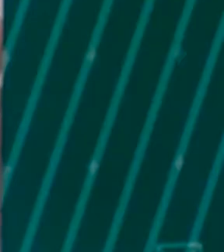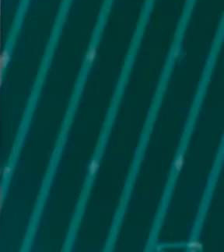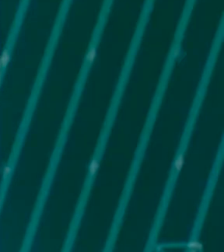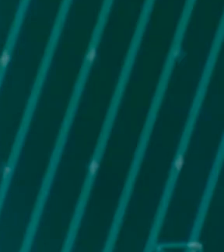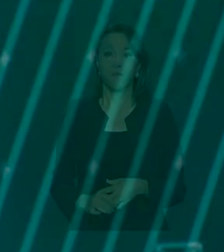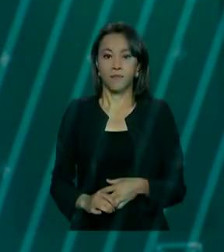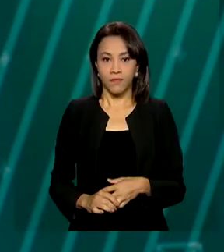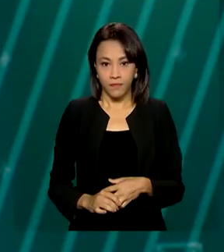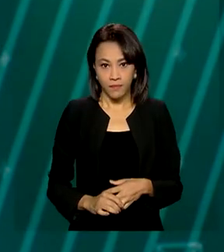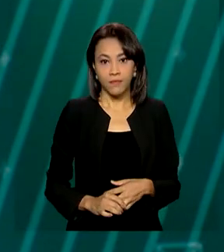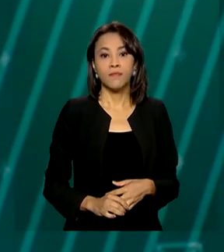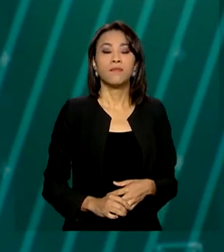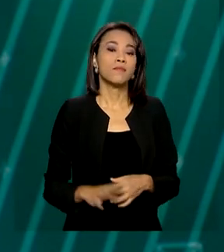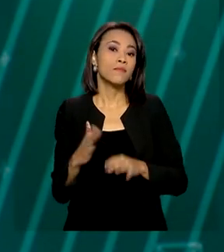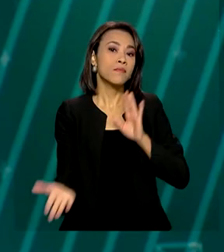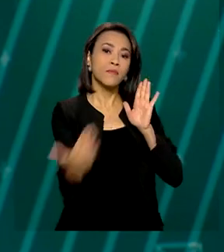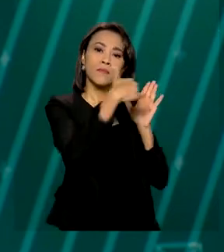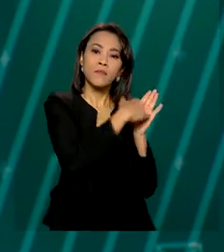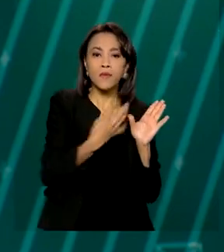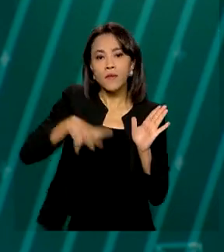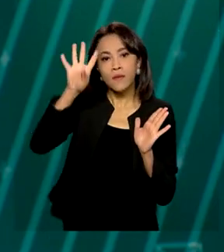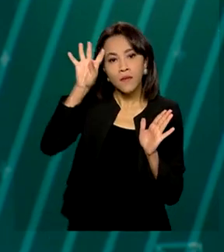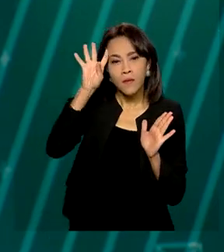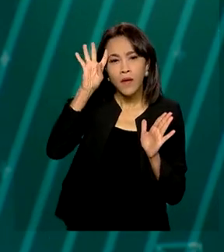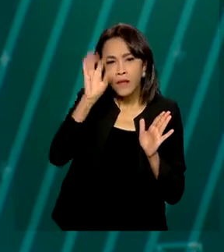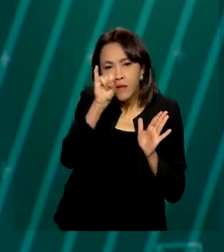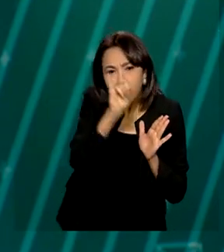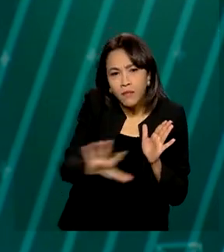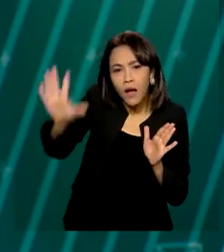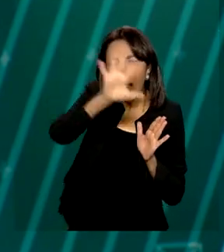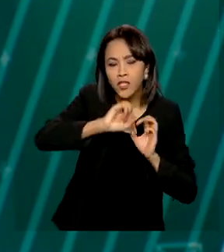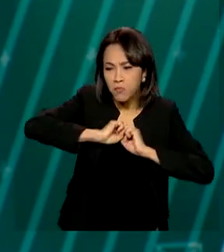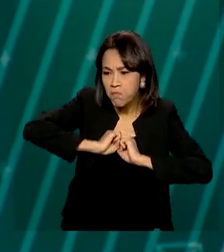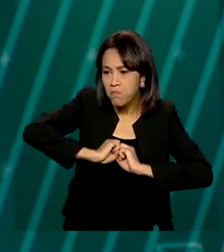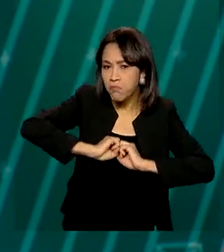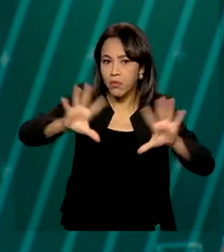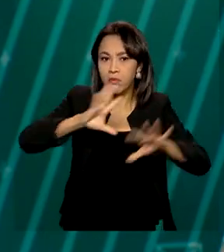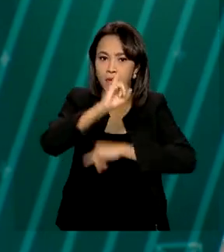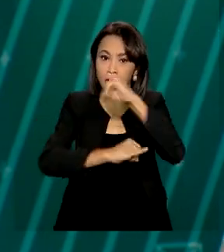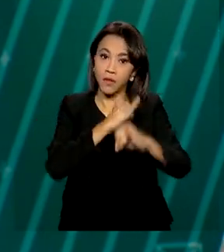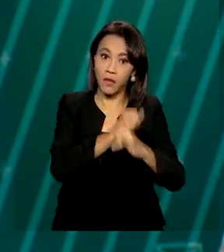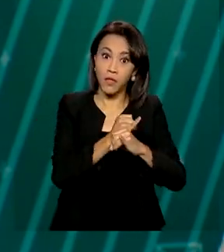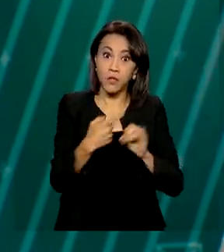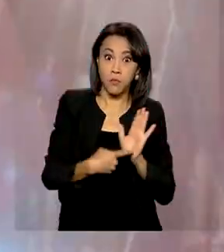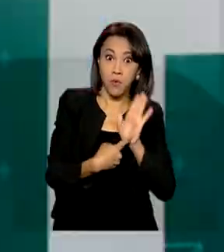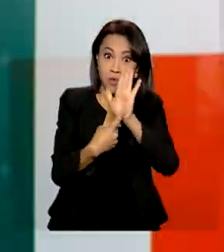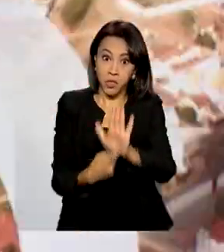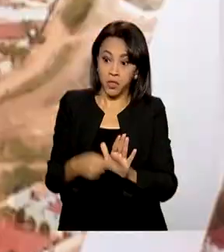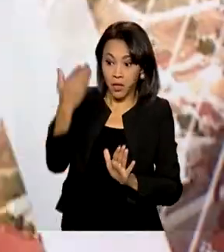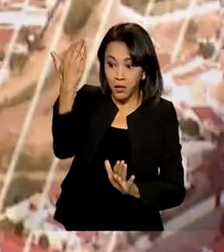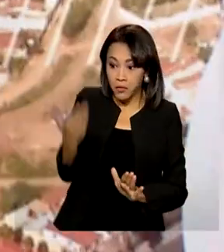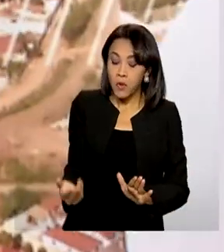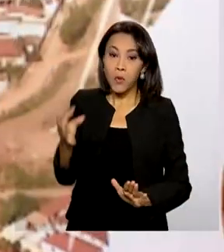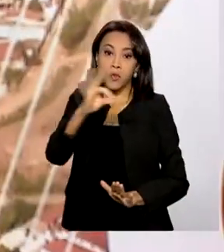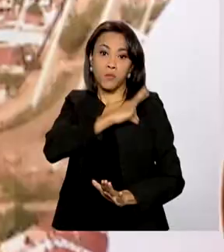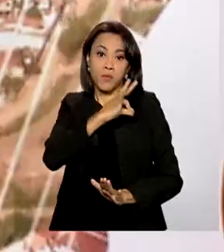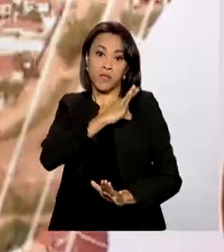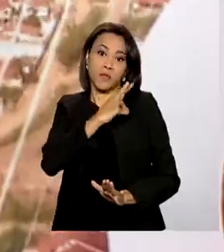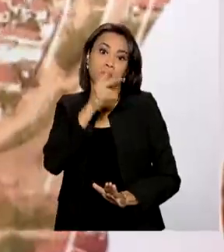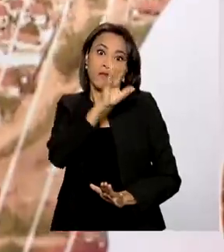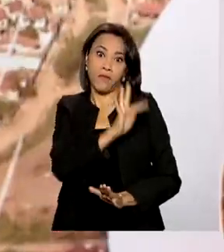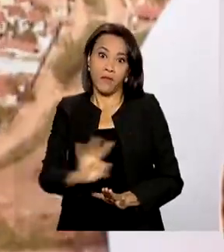vigilância na última quarta-feira imagens veiculadas na internet e mostraram agente da Polícia Rodoviária Federal